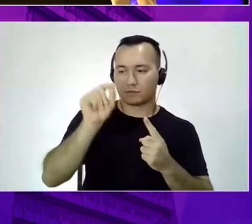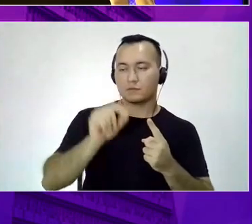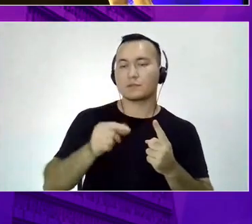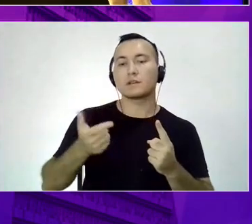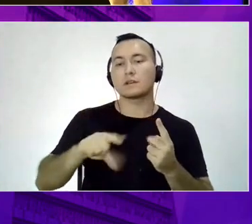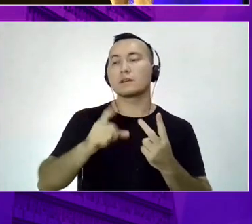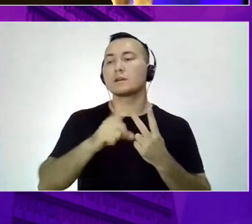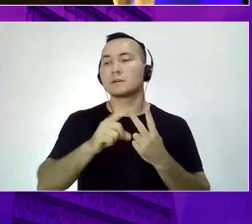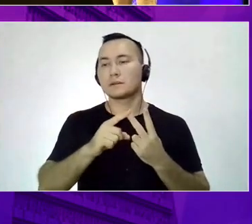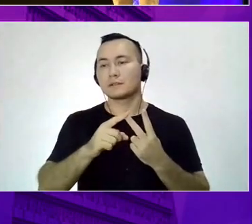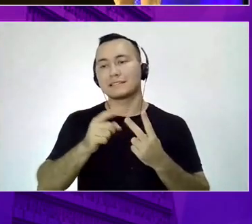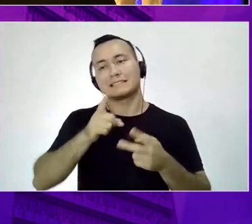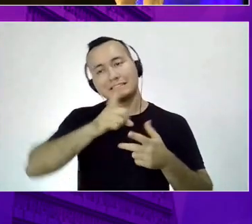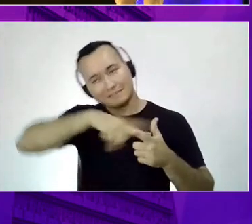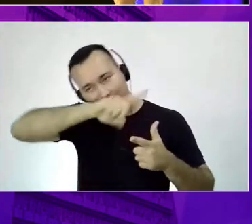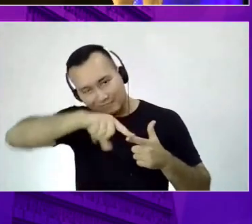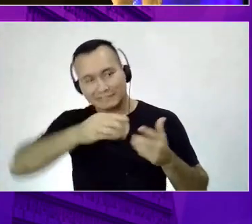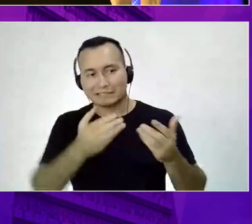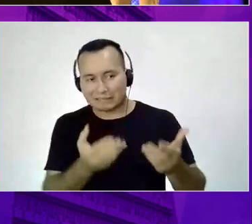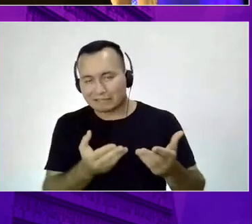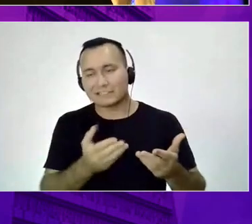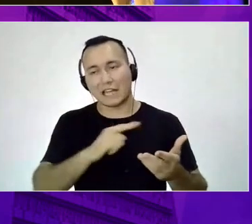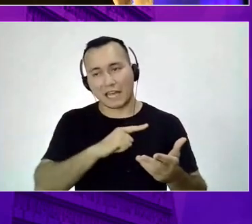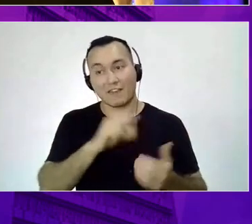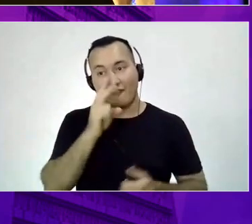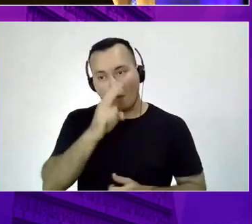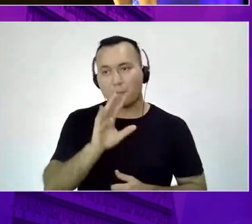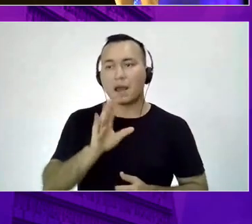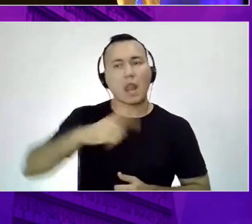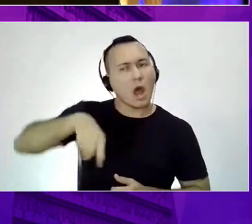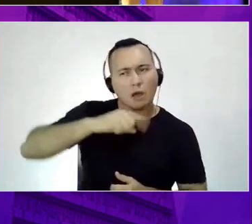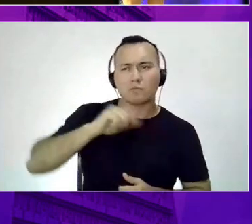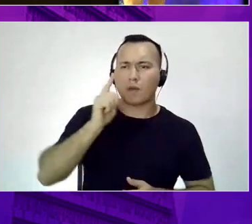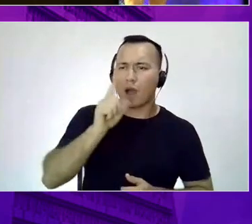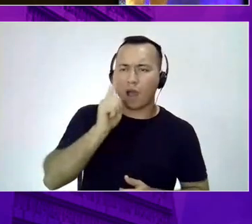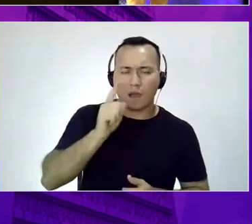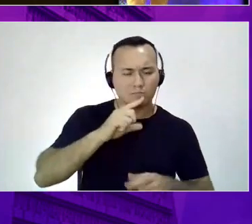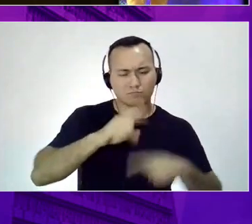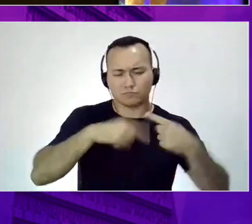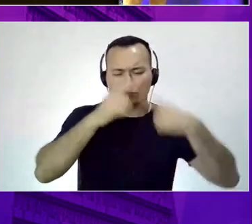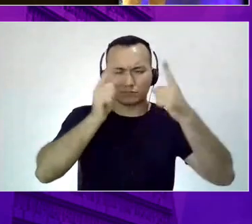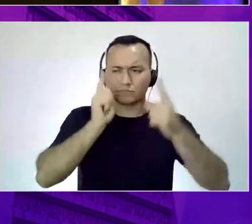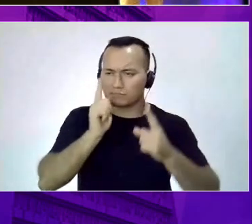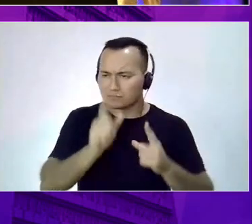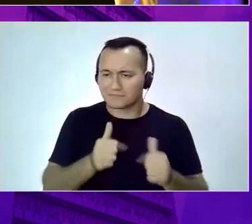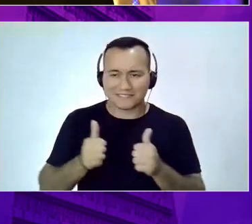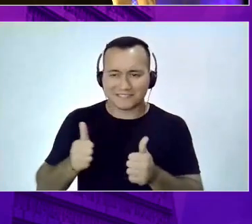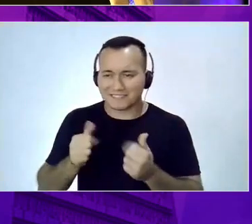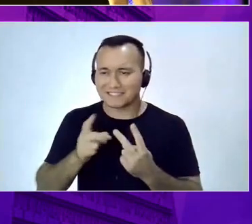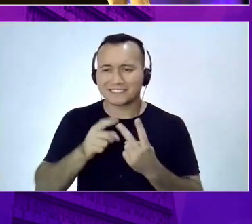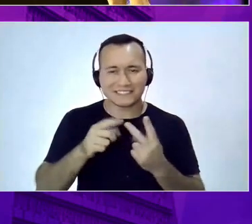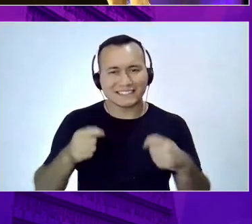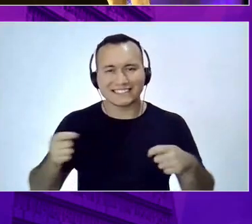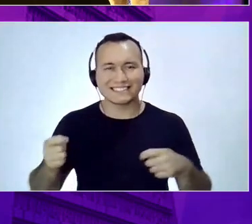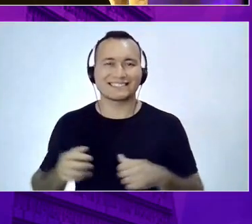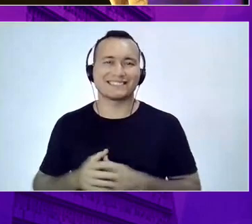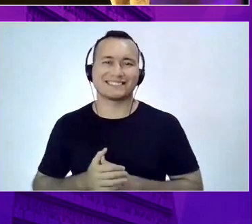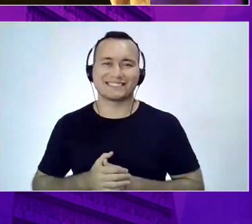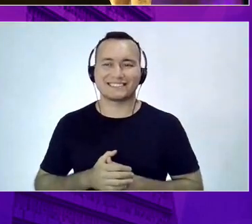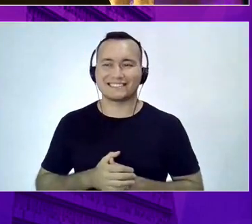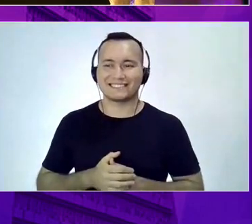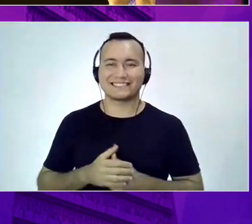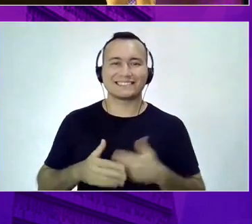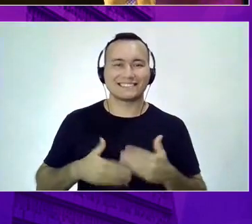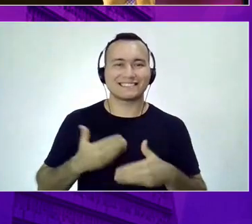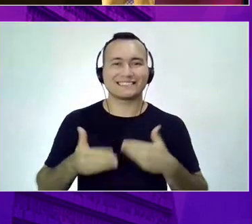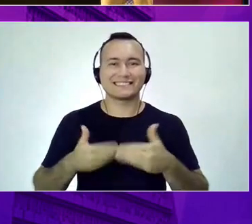saída, né, que o Arnold ia estar ali ajudando a gente em algum momento. Então, foram brincadeiras que a gente trouxe, mas que fizeram sentido. E às vezes a gente fica, putz,